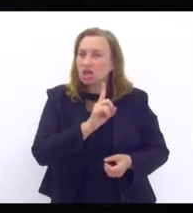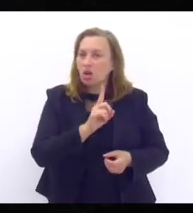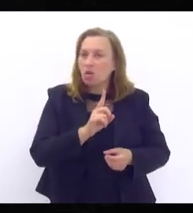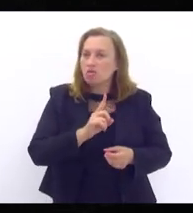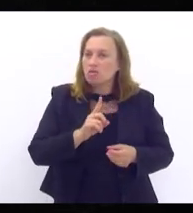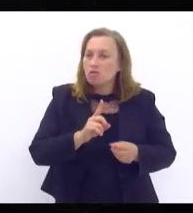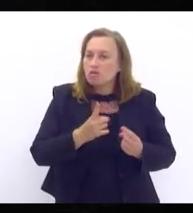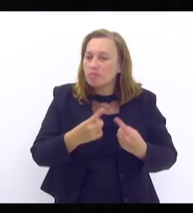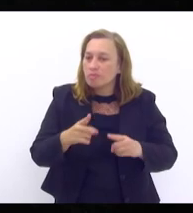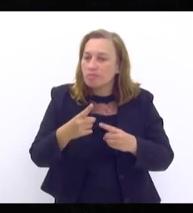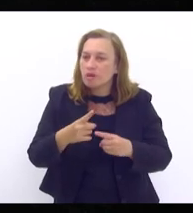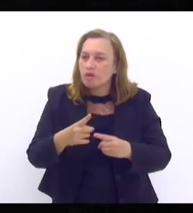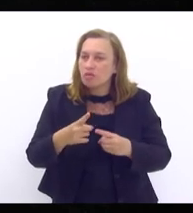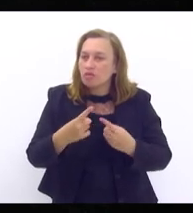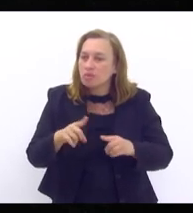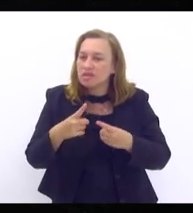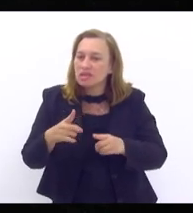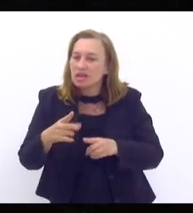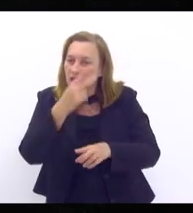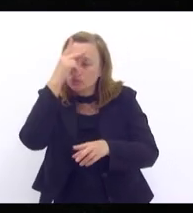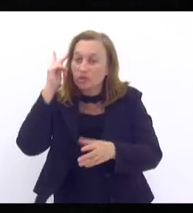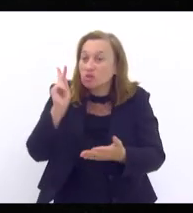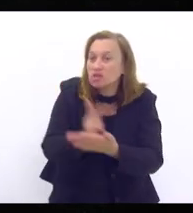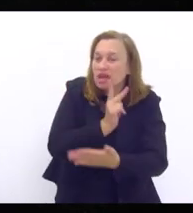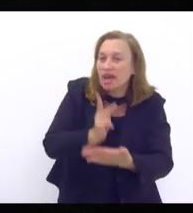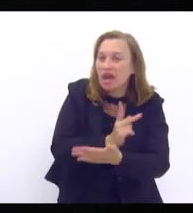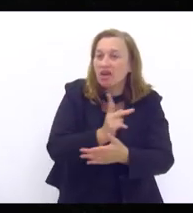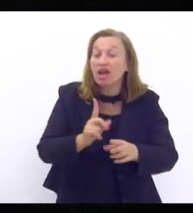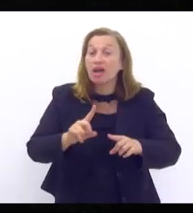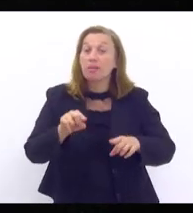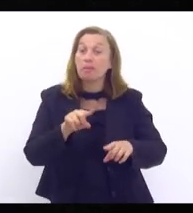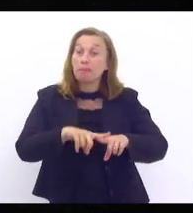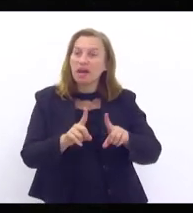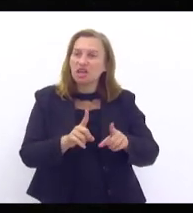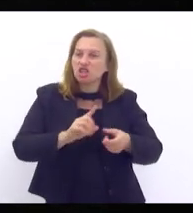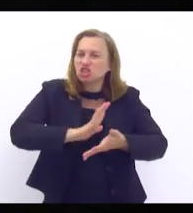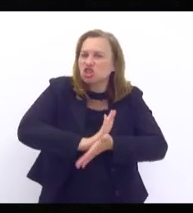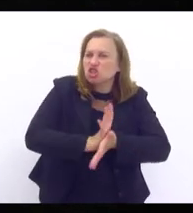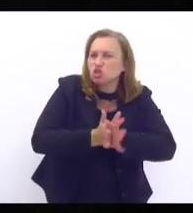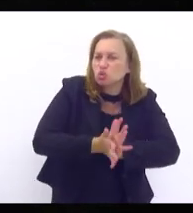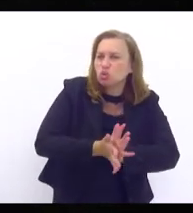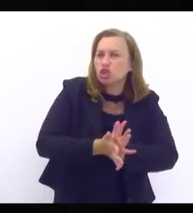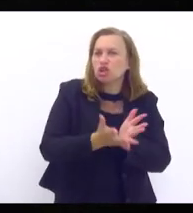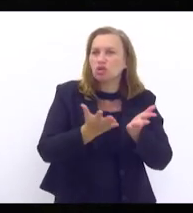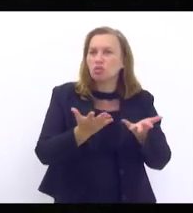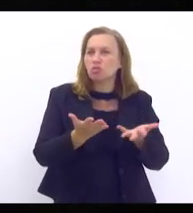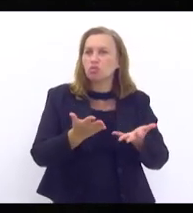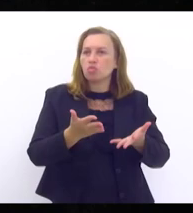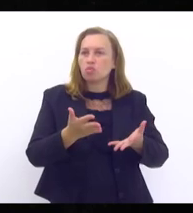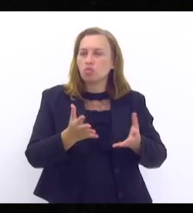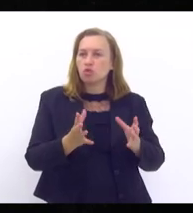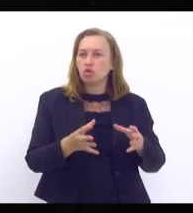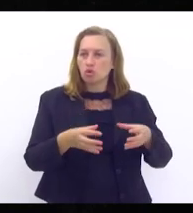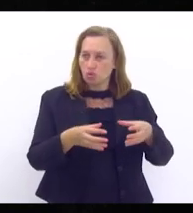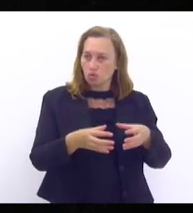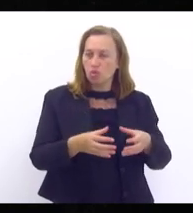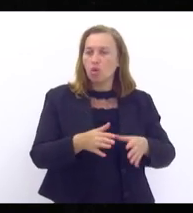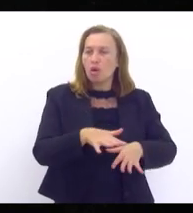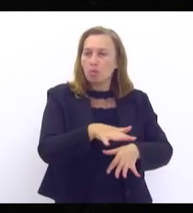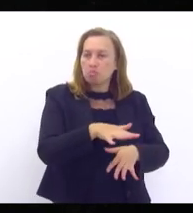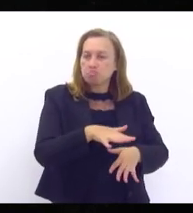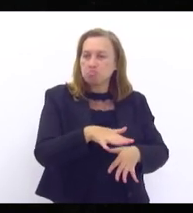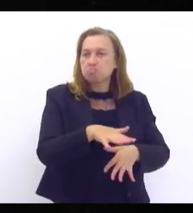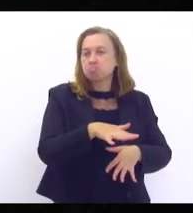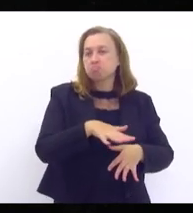feito coisa errada. Eles destruíram completamente boa parte da nossa economia. Foram